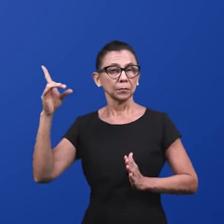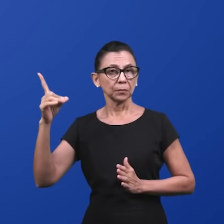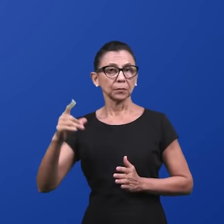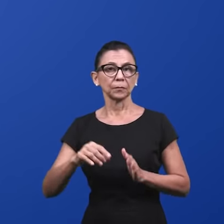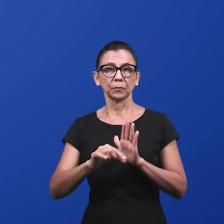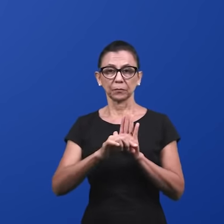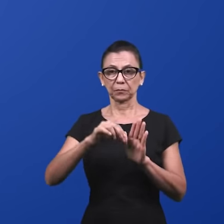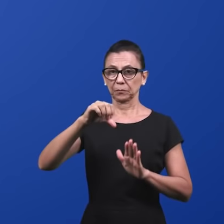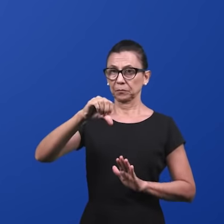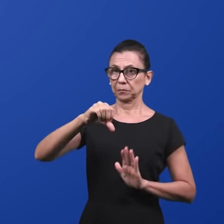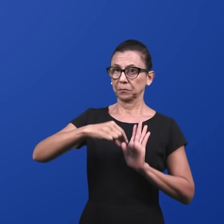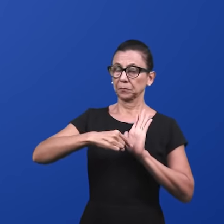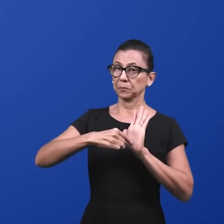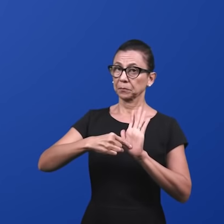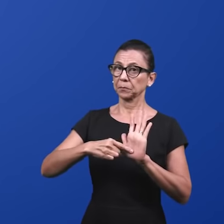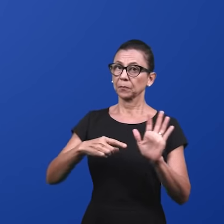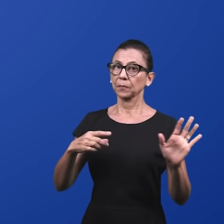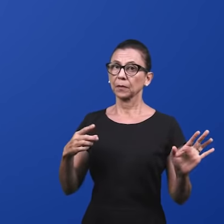versículo 9.